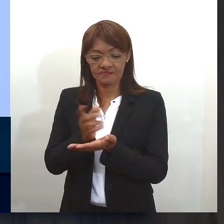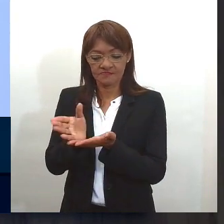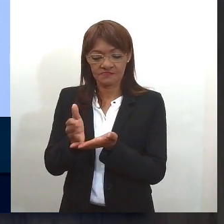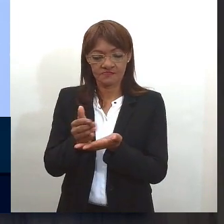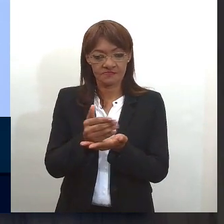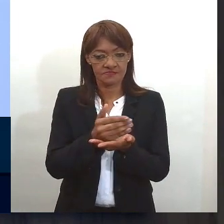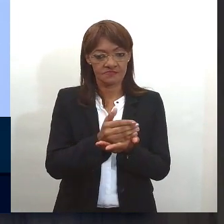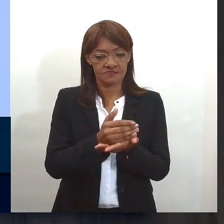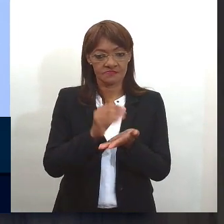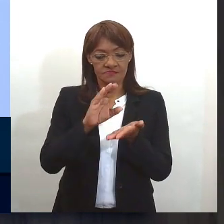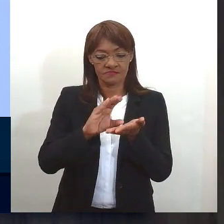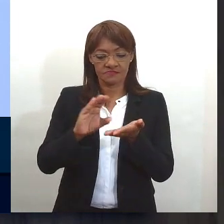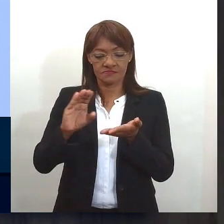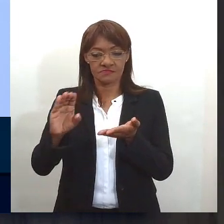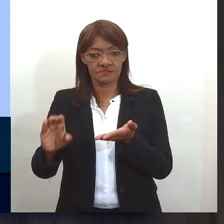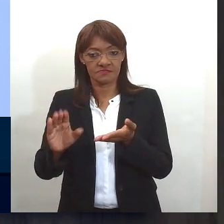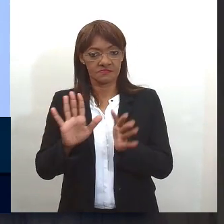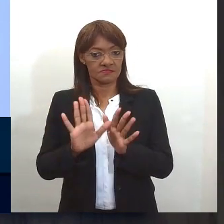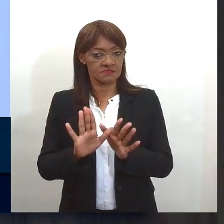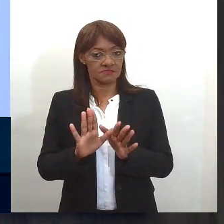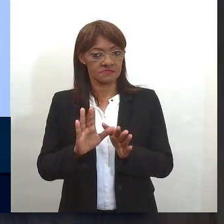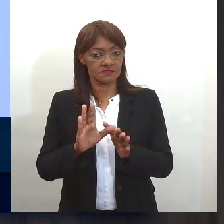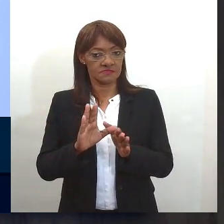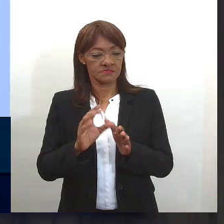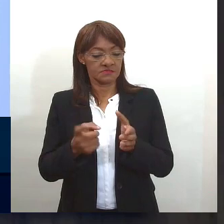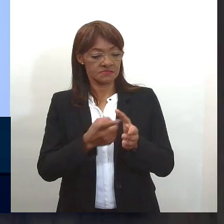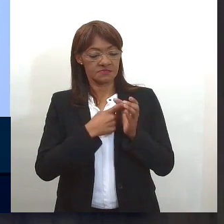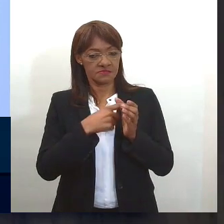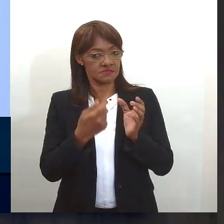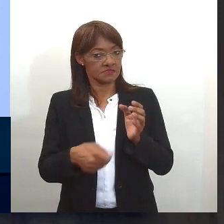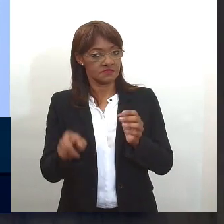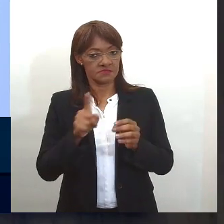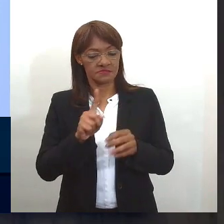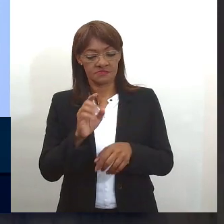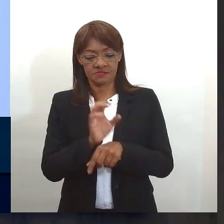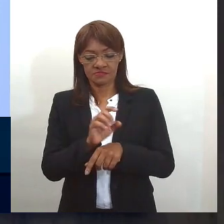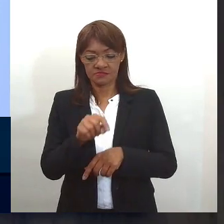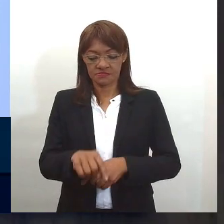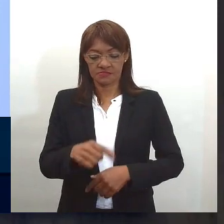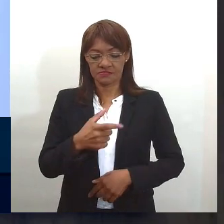estado. Então, mesmo em 2022, era 50... Eu não estou conseguindo ler aqui, deixa eu ver aqui.